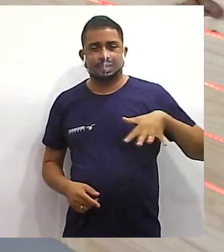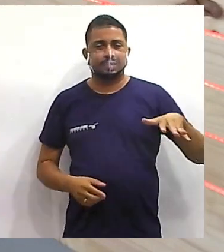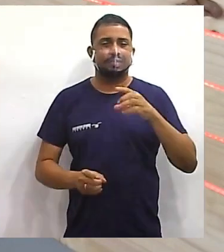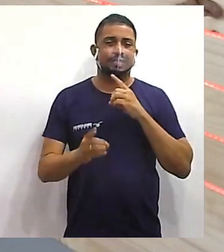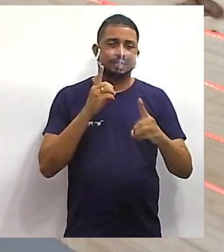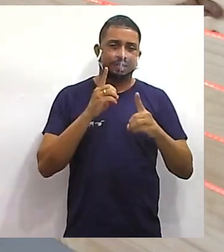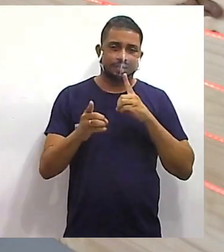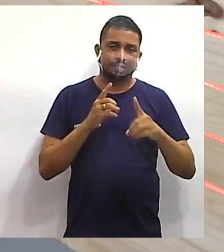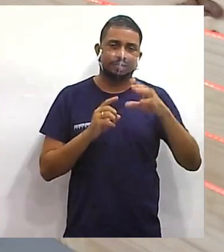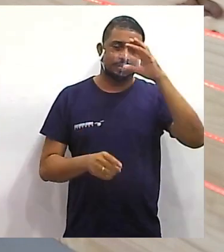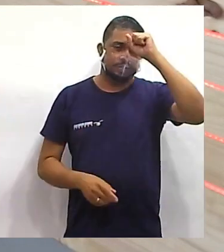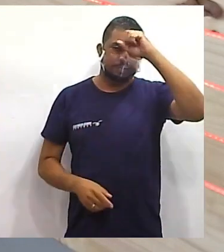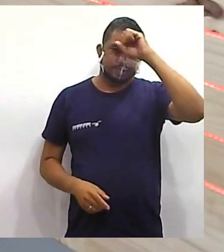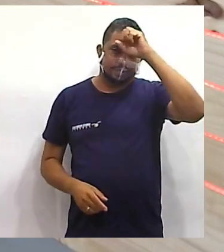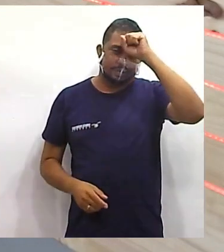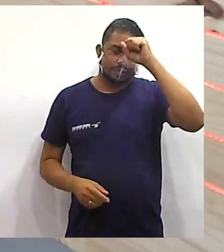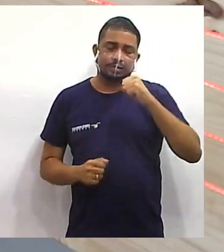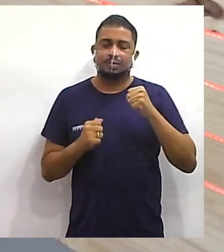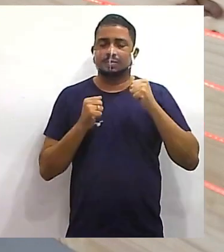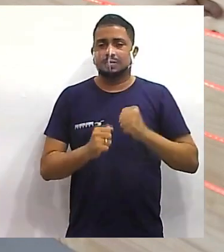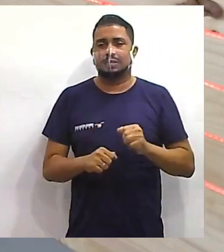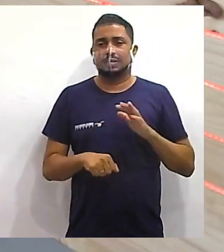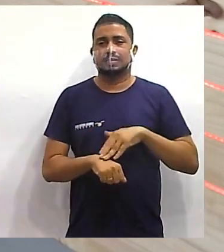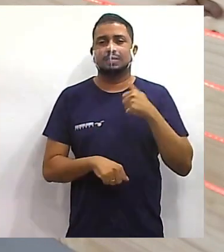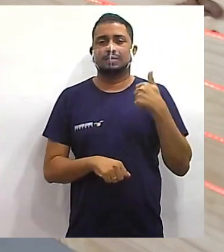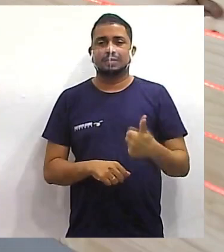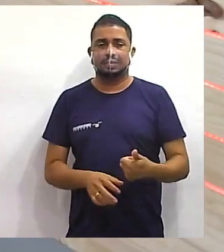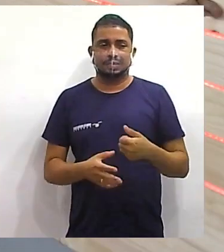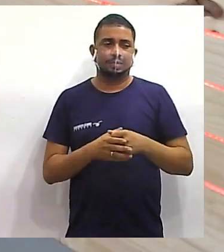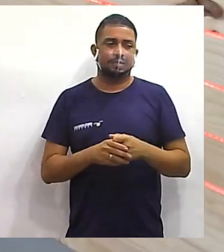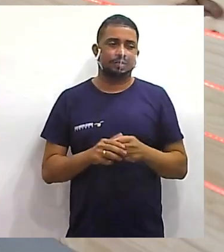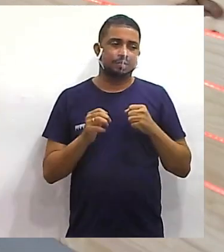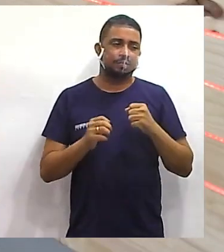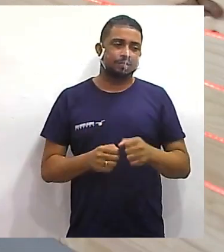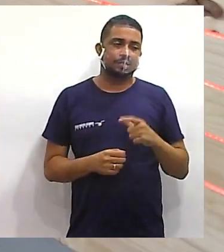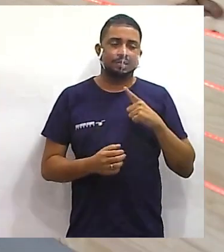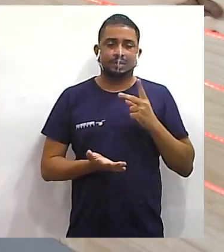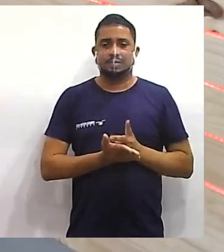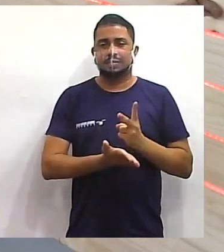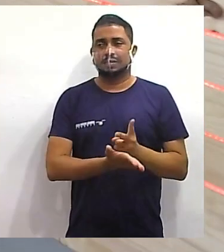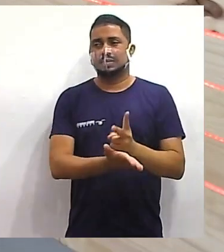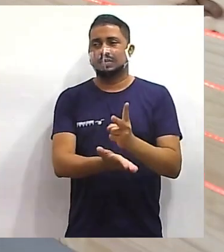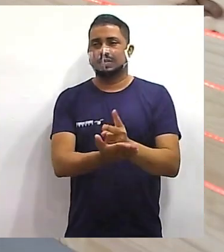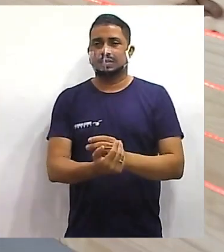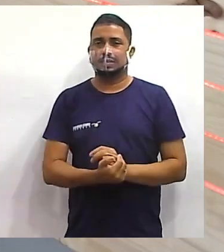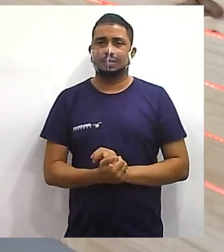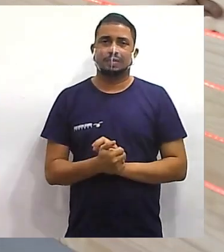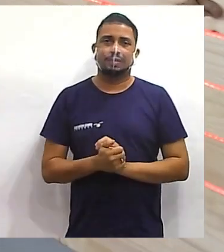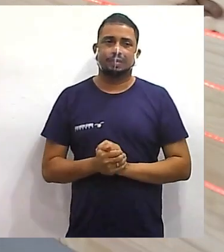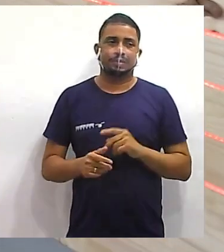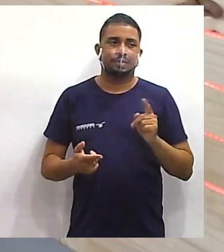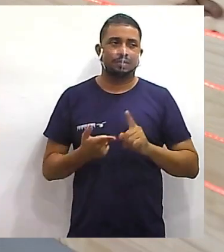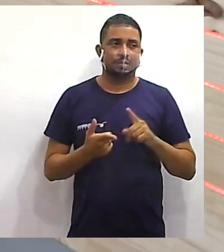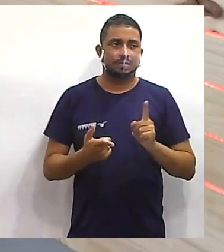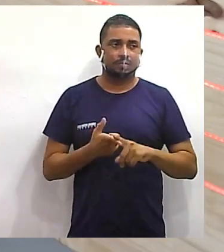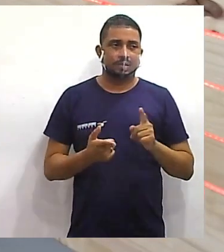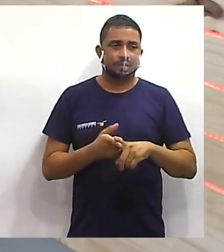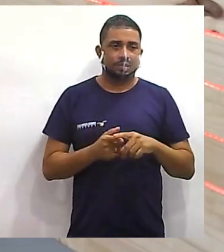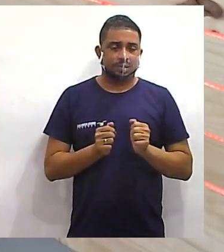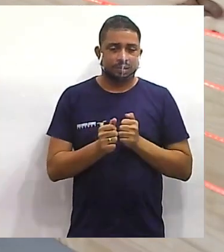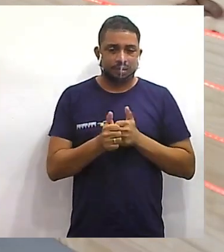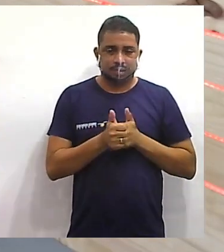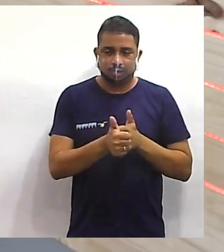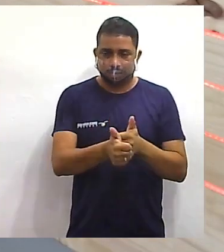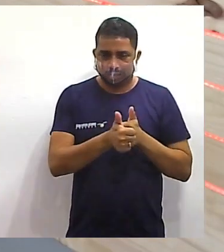as aprendizagens, o que pode melhorar, né, o que pode dar continuidade, esse momento também de acompanhamento. O que eles